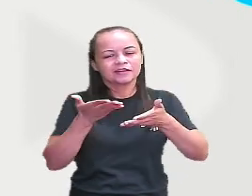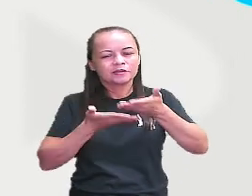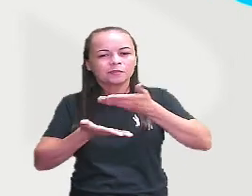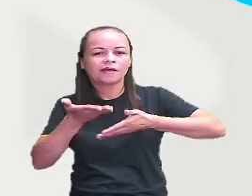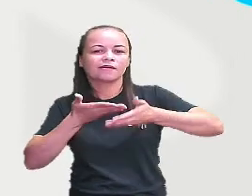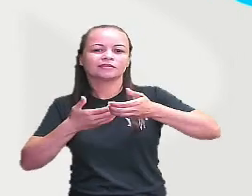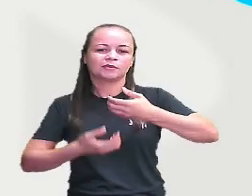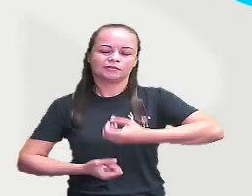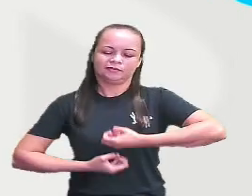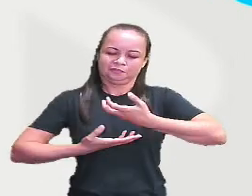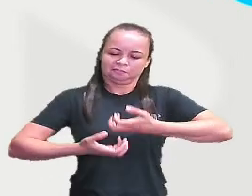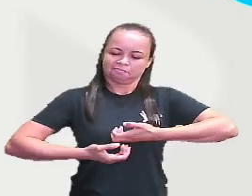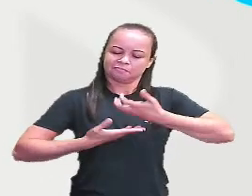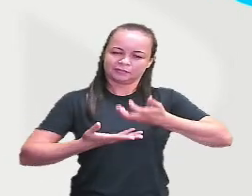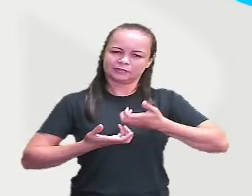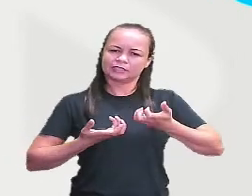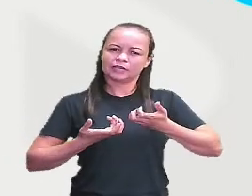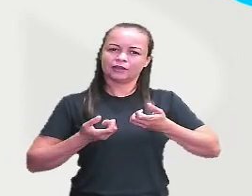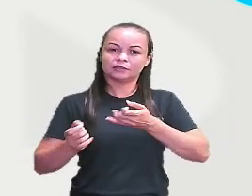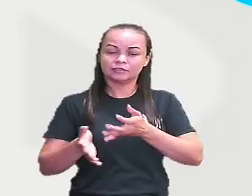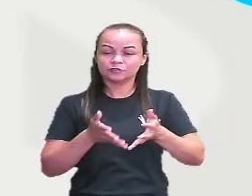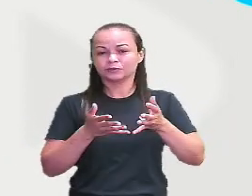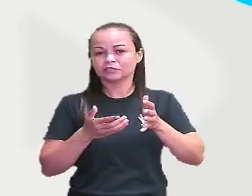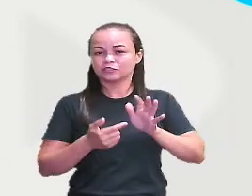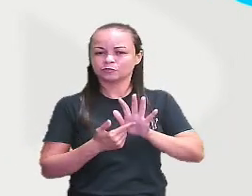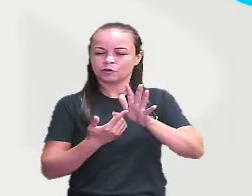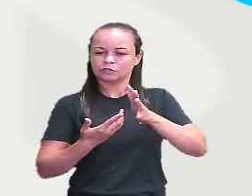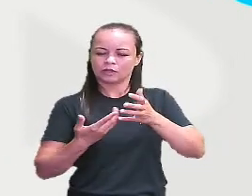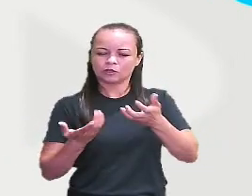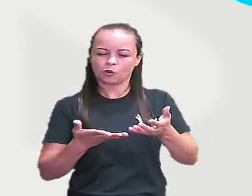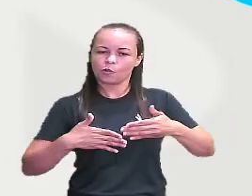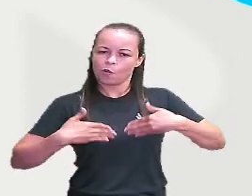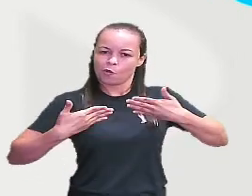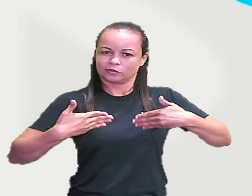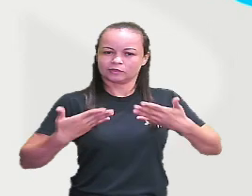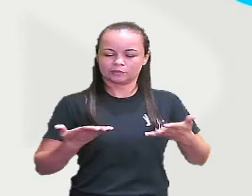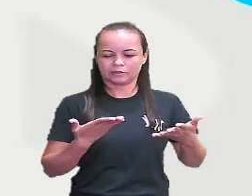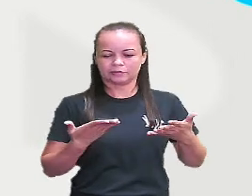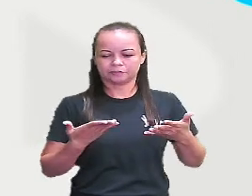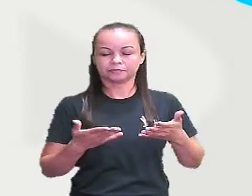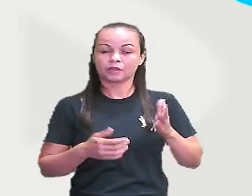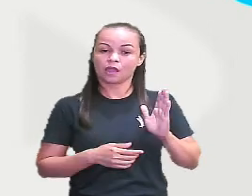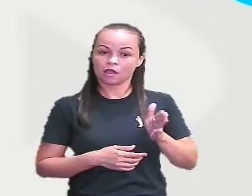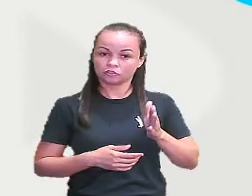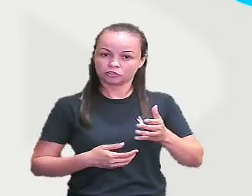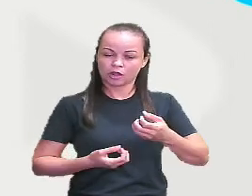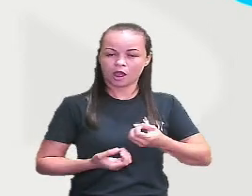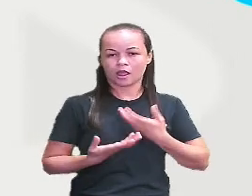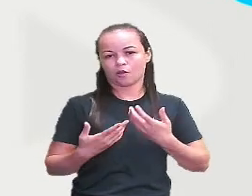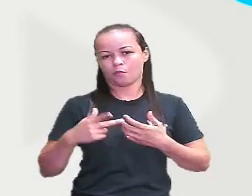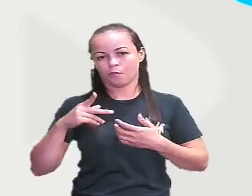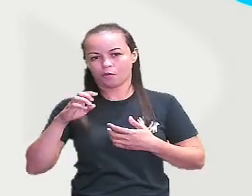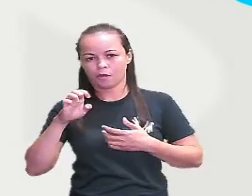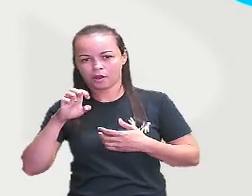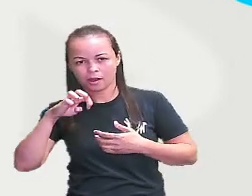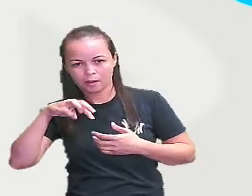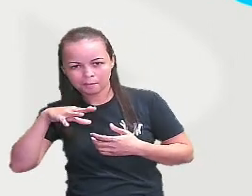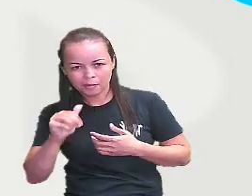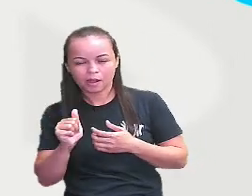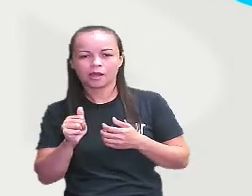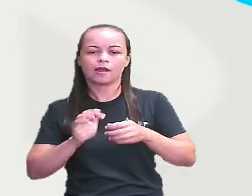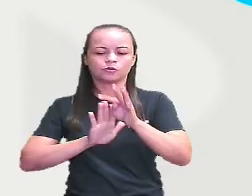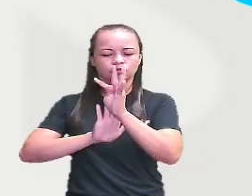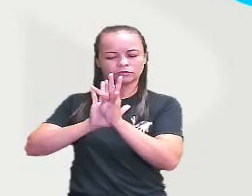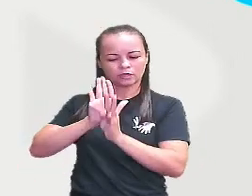poesia, algo que desperta deslumbramento, contentamento. Já o poema é o texto que vocês vão